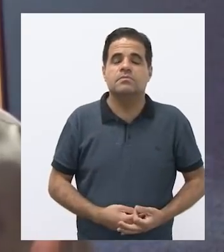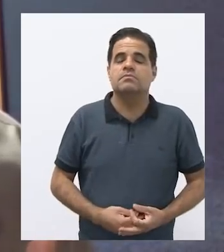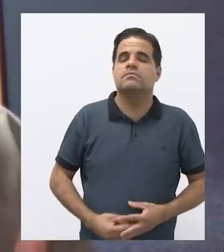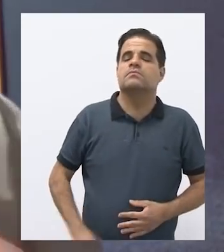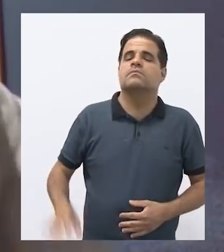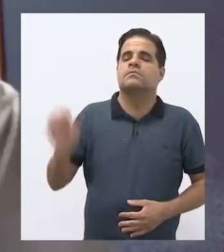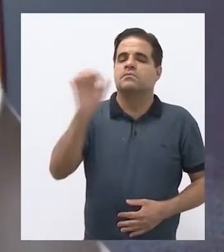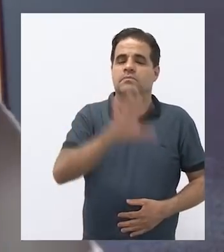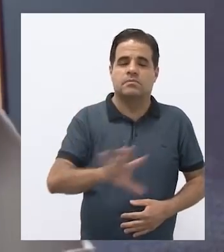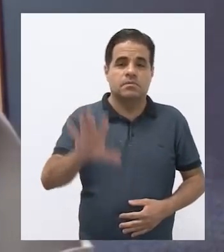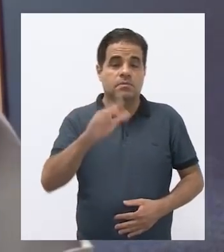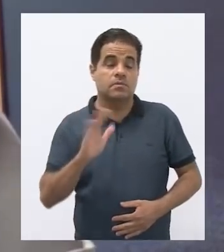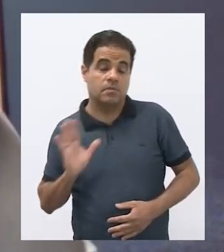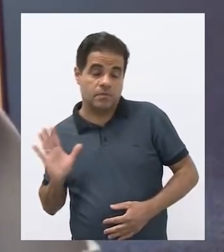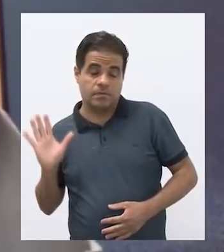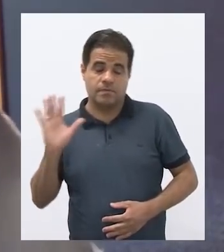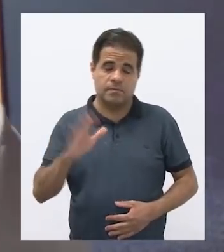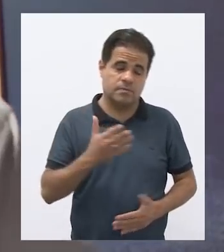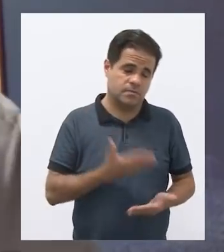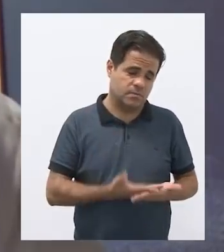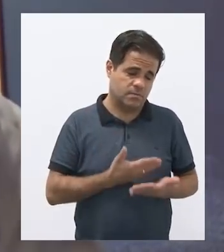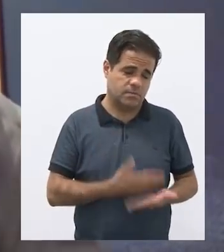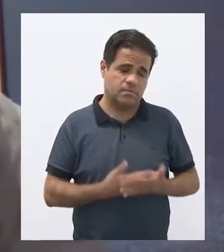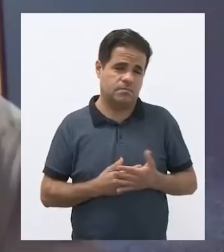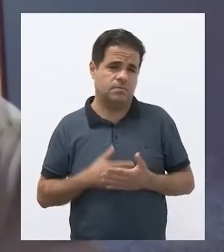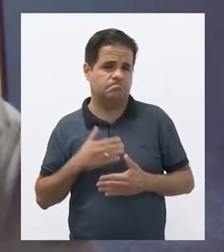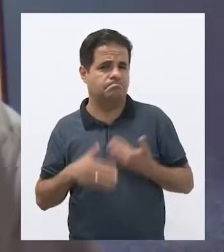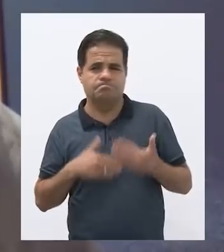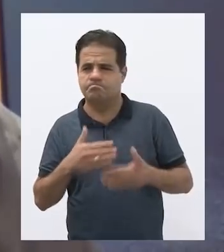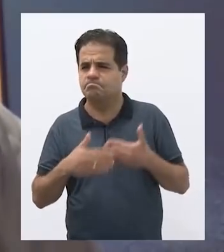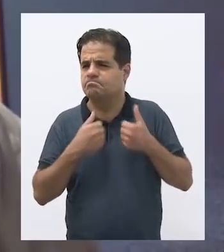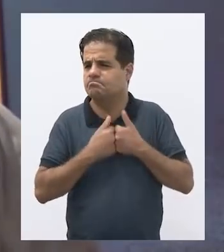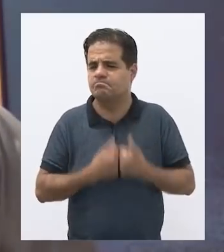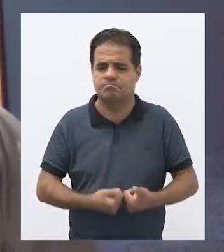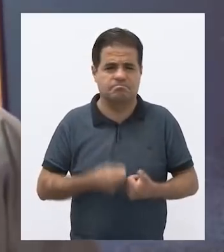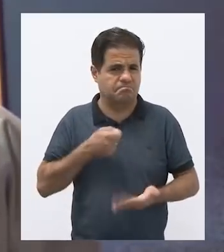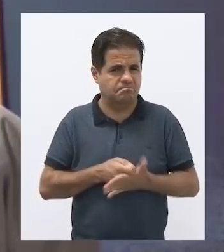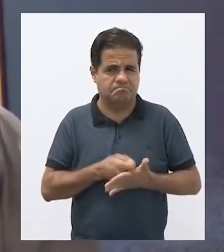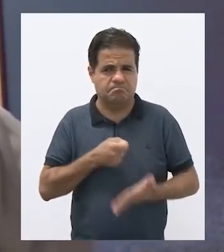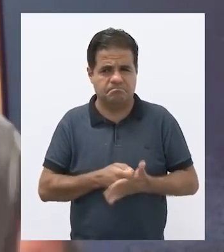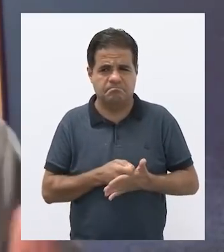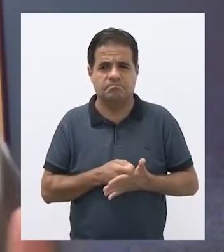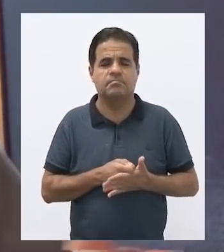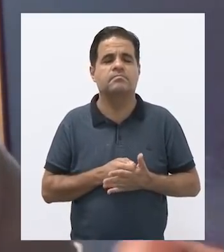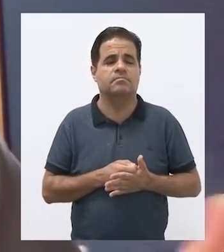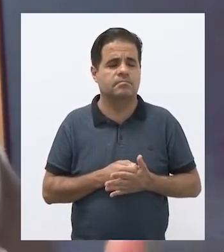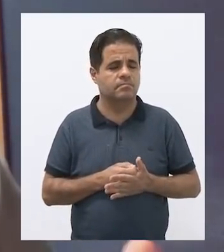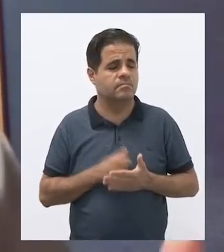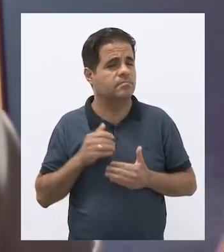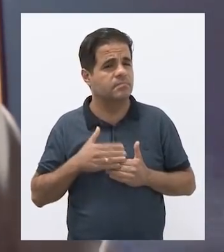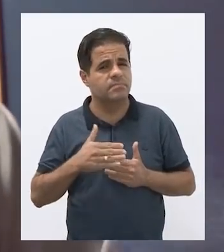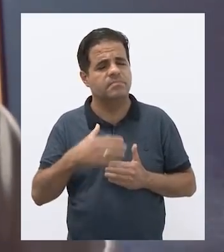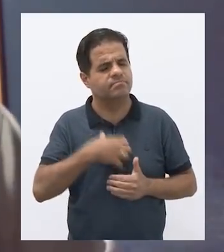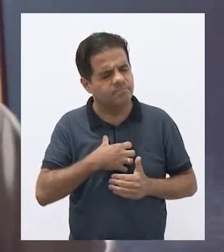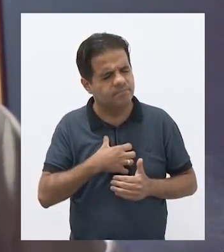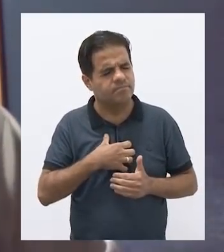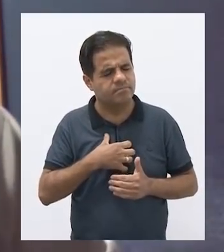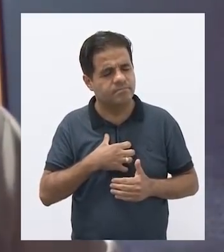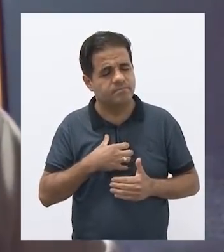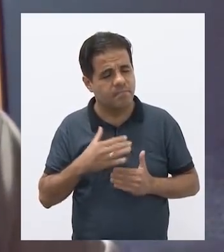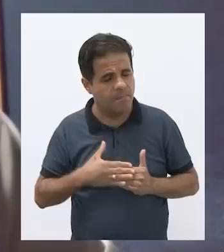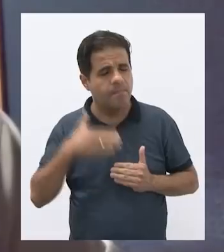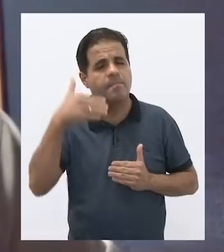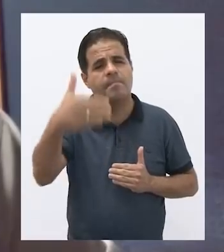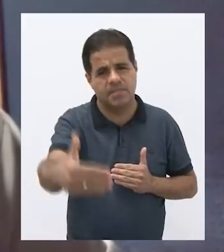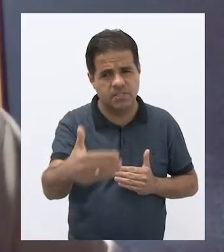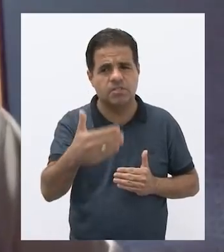estadual, eu vim de um colégio cujo ensino era apostilado, era super rígido e tudo mais, então eu estava até já um pouco mais adiante da turma